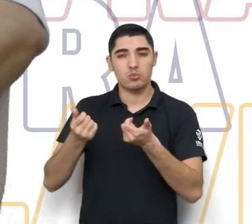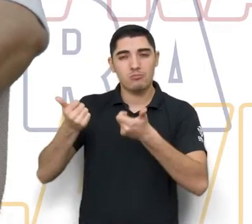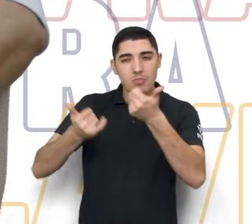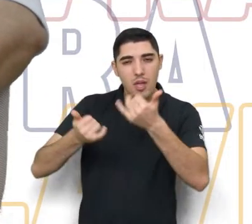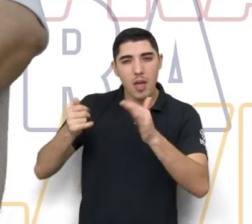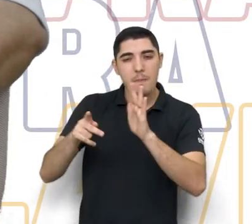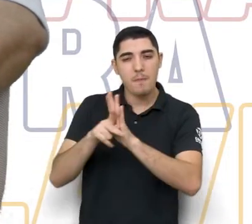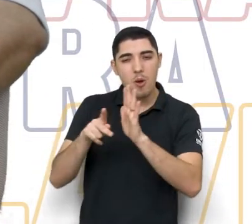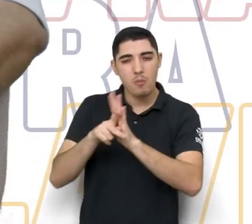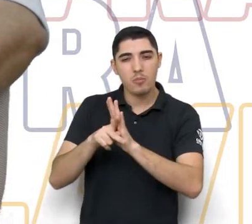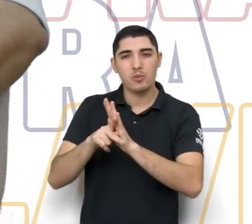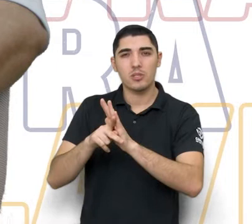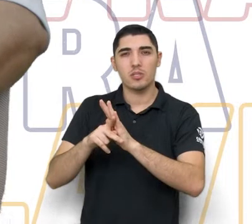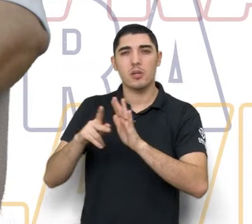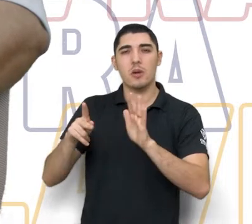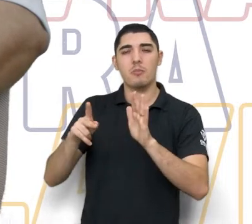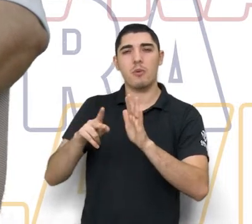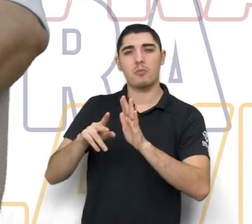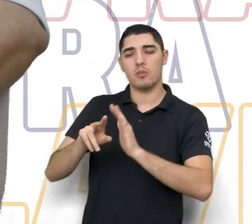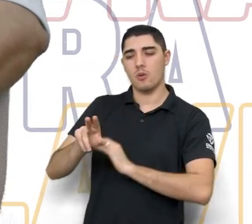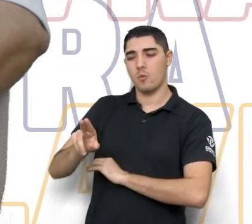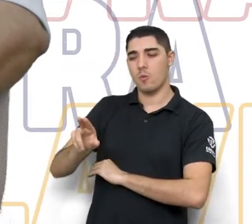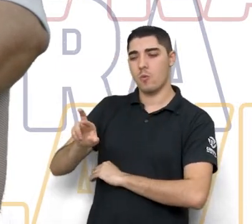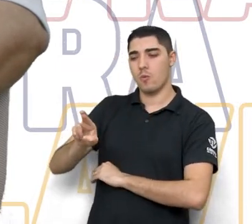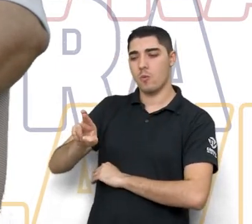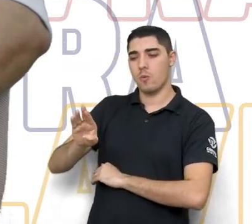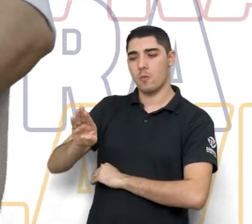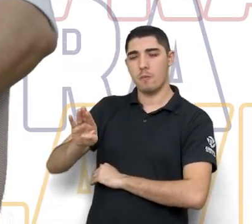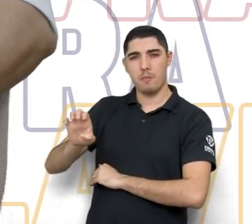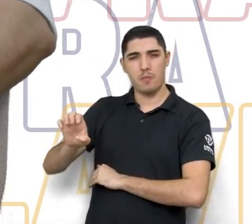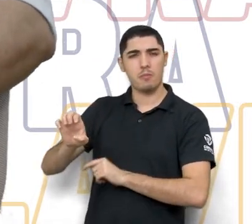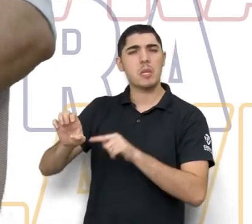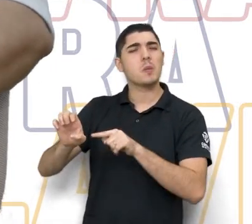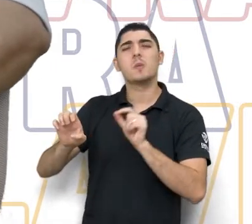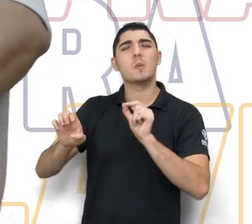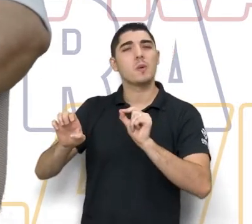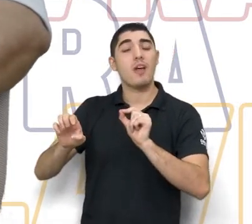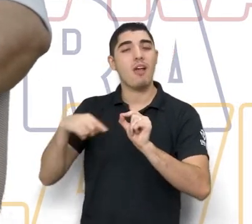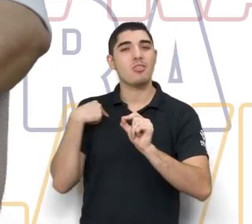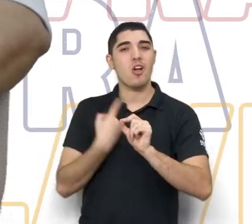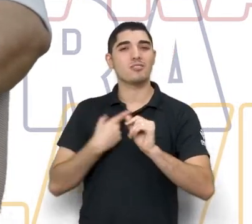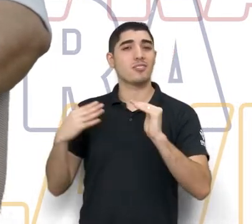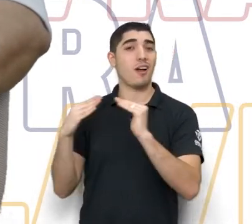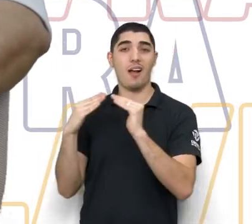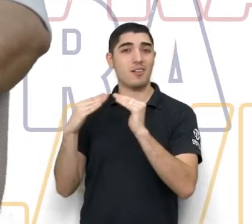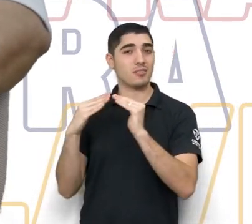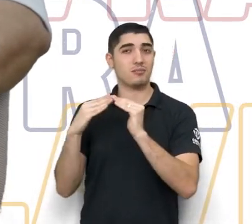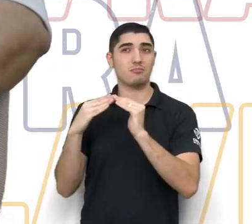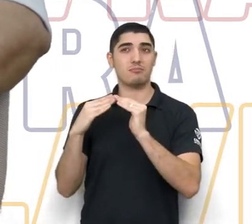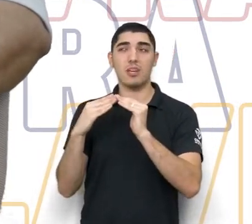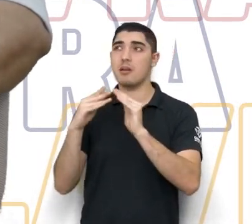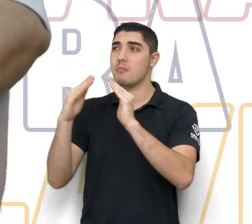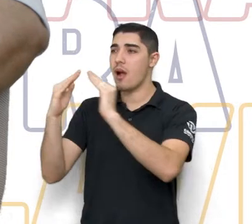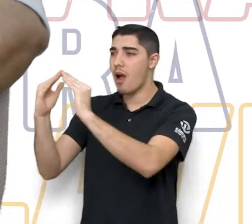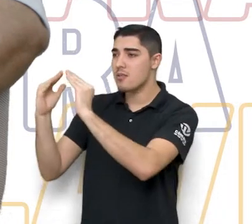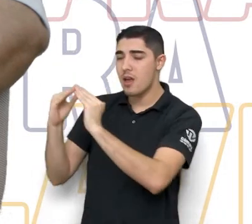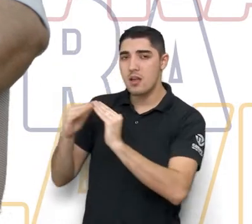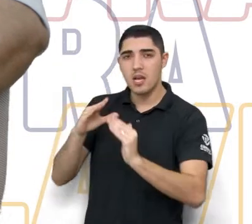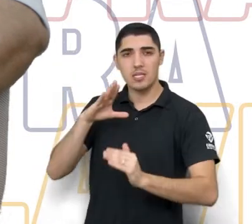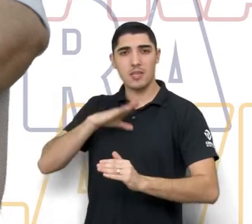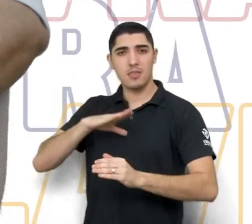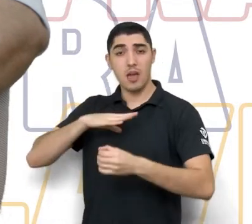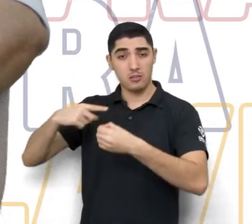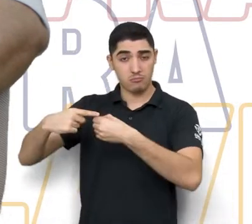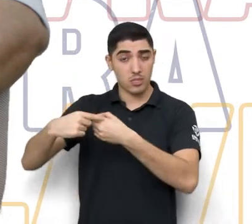A dinâmica da urbe, né? A urbe é a nossa casa, né? Já dizia o